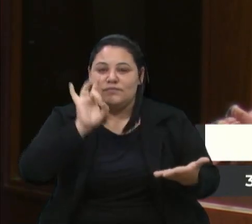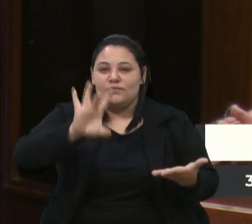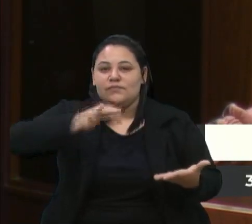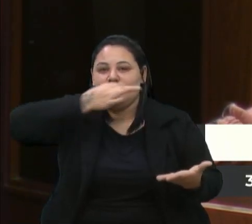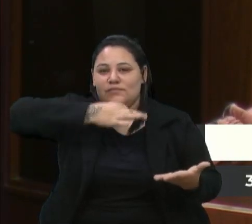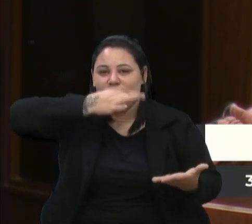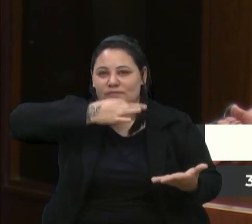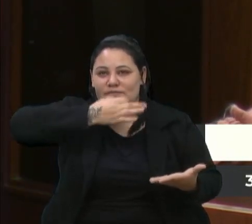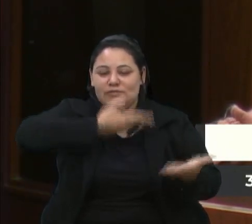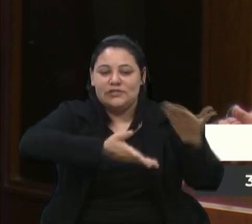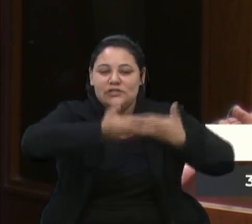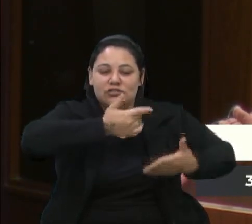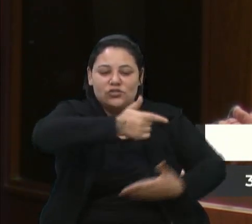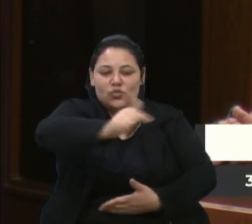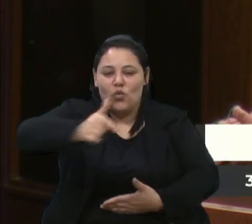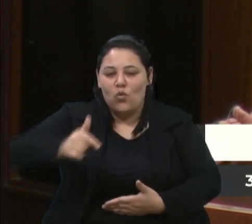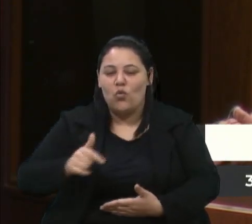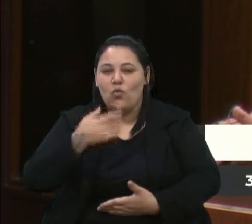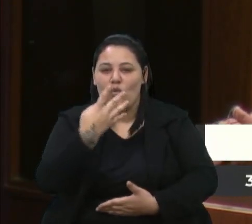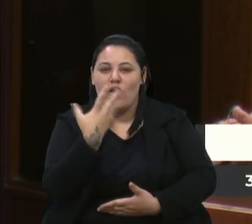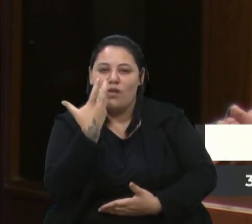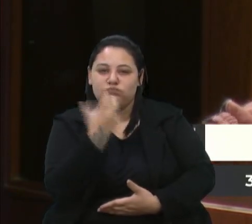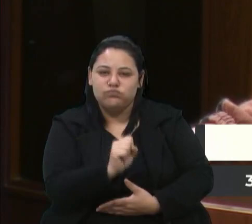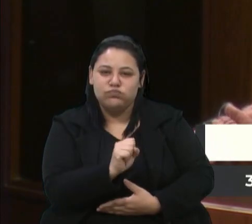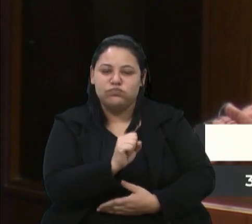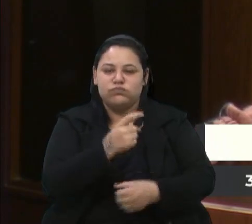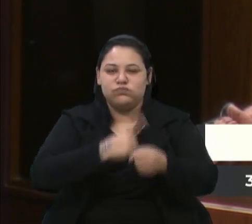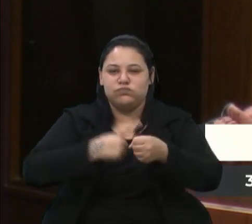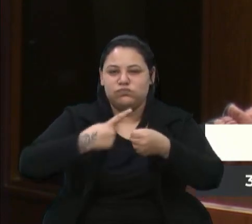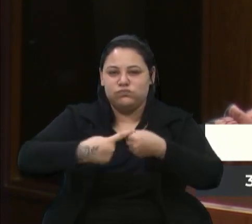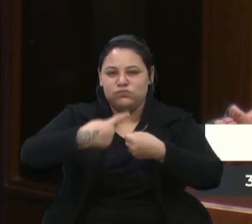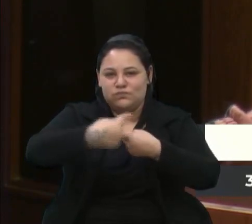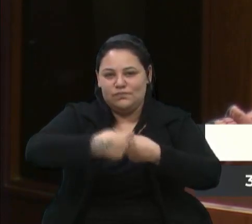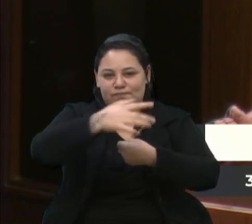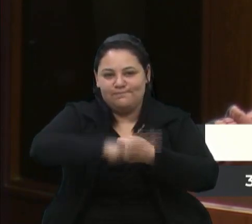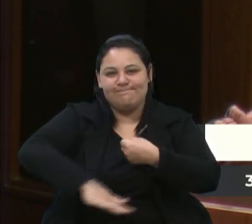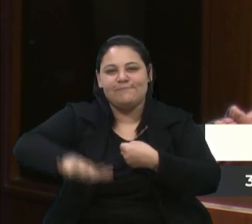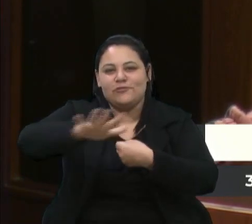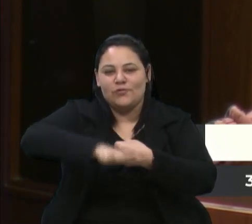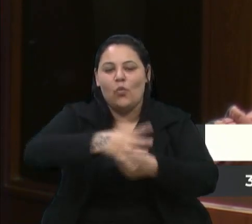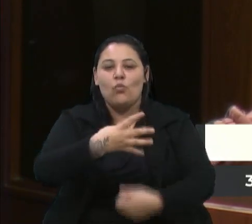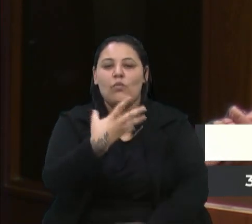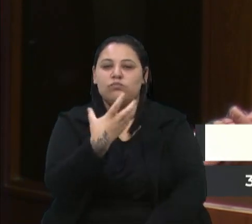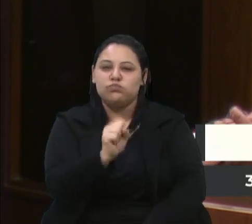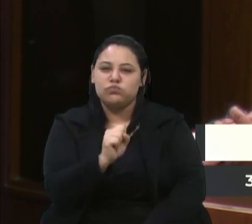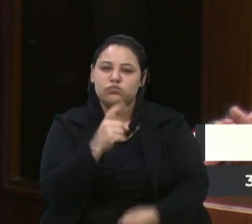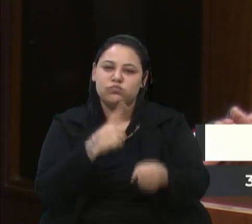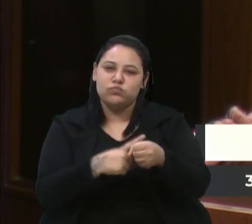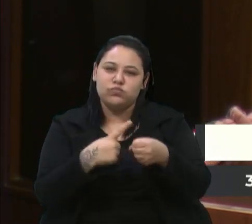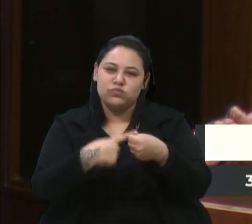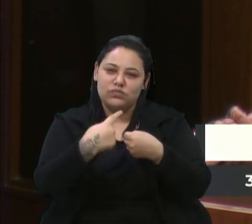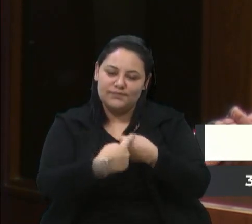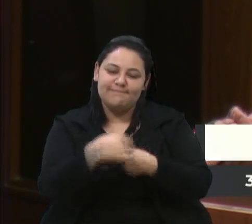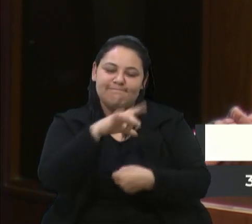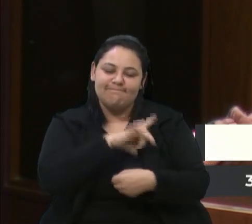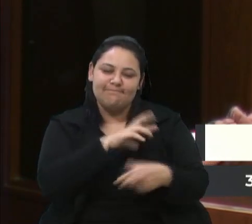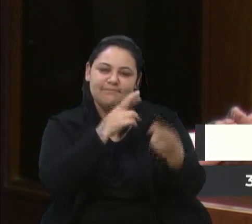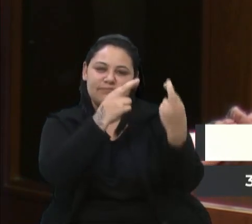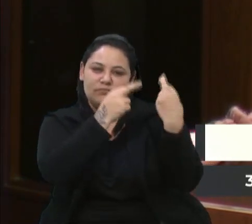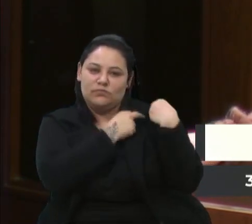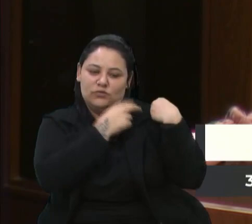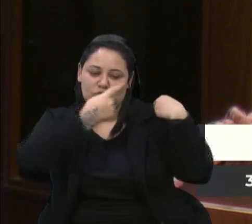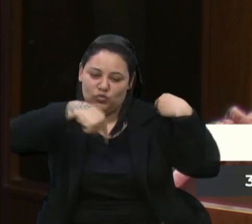atende outros 48 municípios. 48 municípios que também têm responsabilidade com